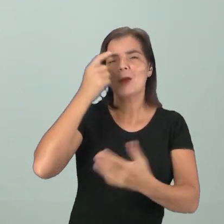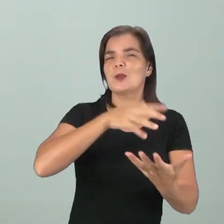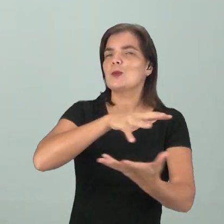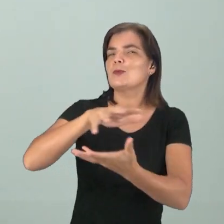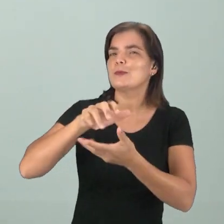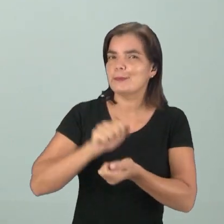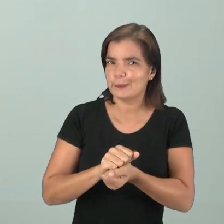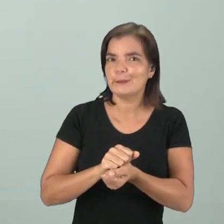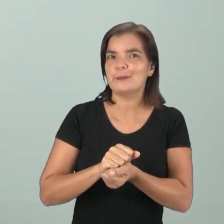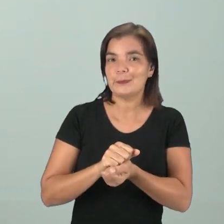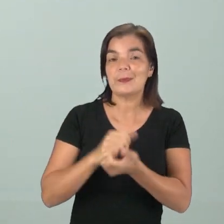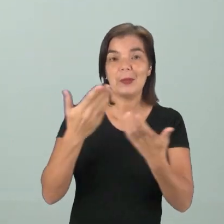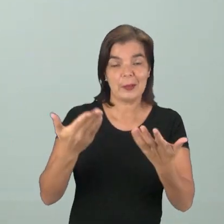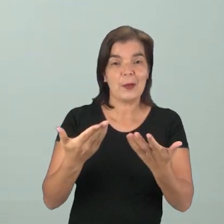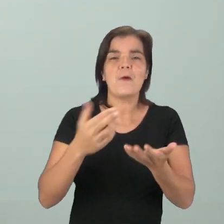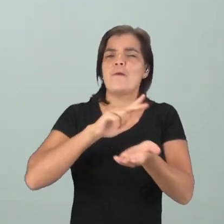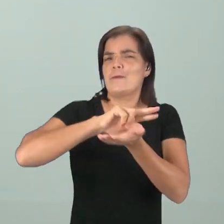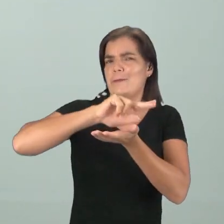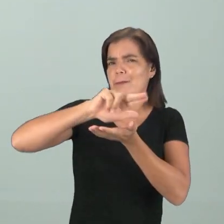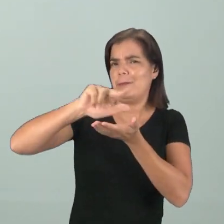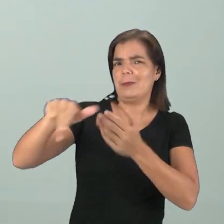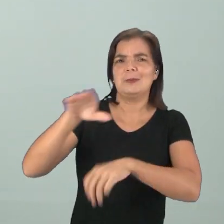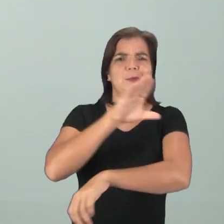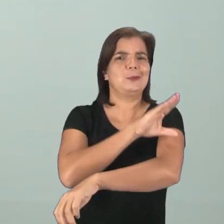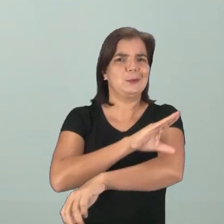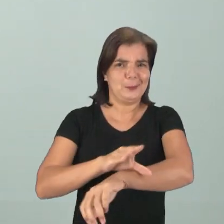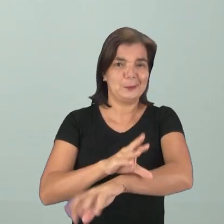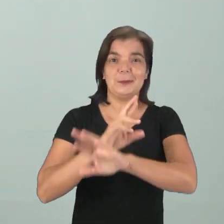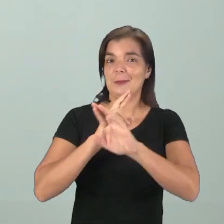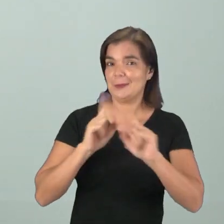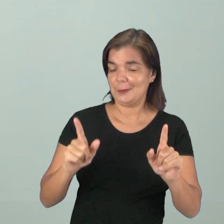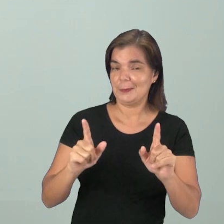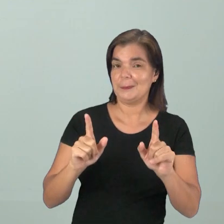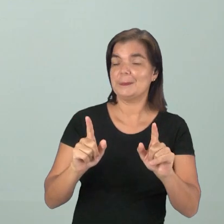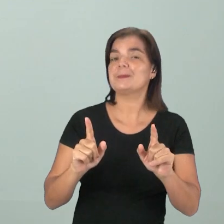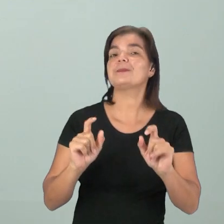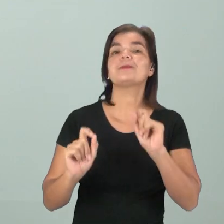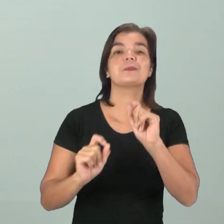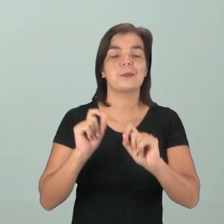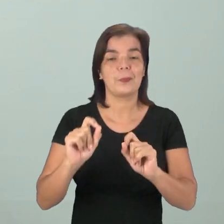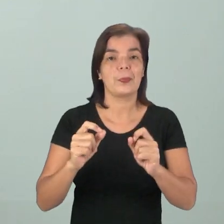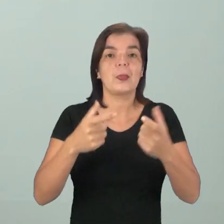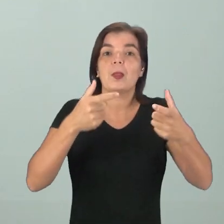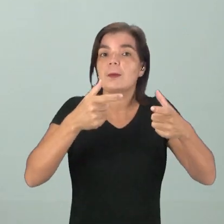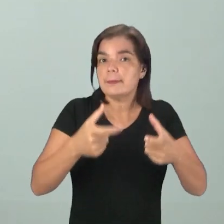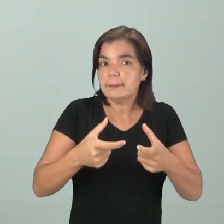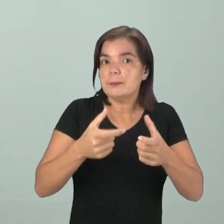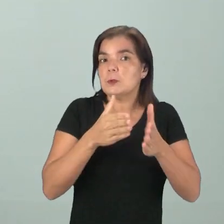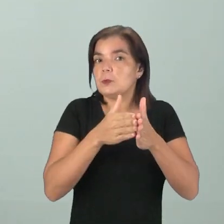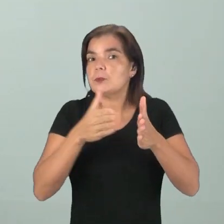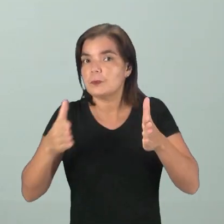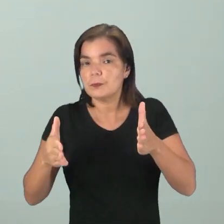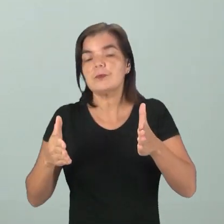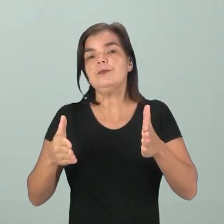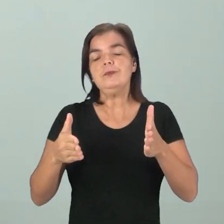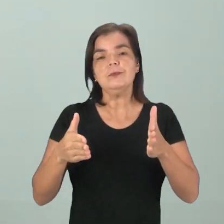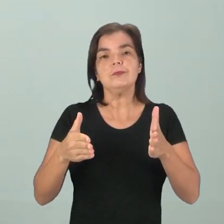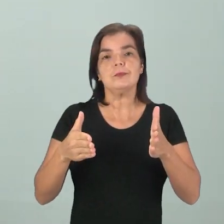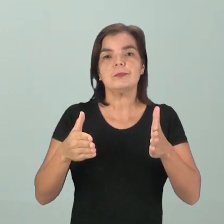inteiro, certo? São muitas culturas diferentes que acabam que em determinado período dentro